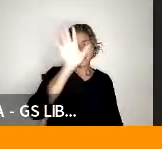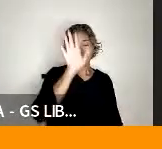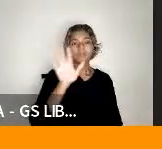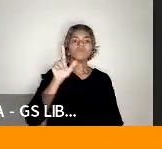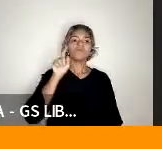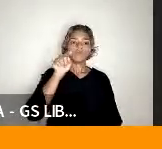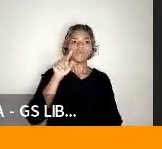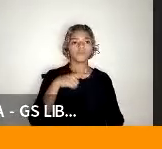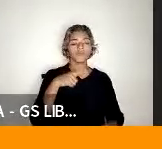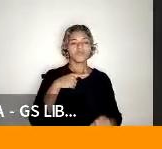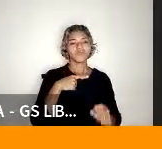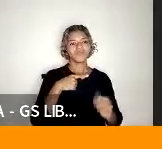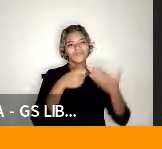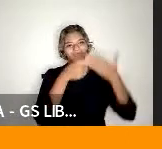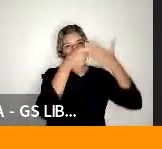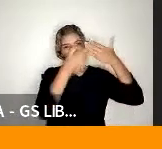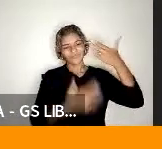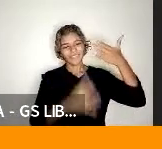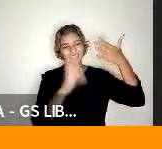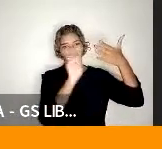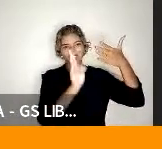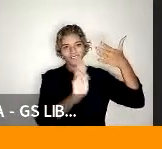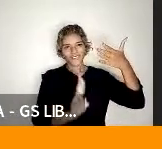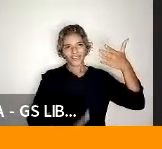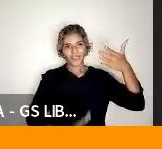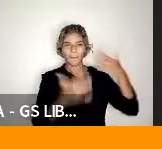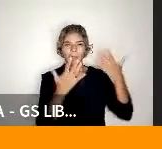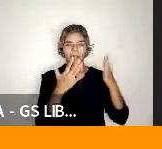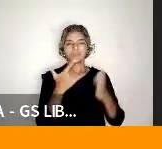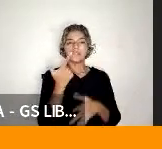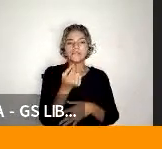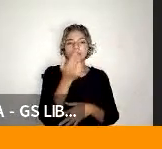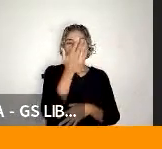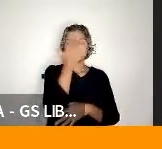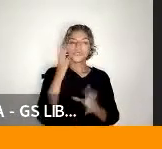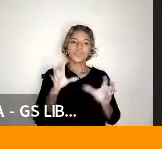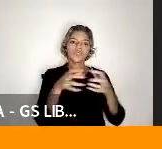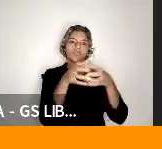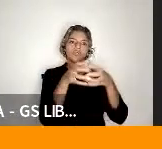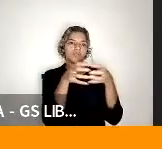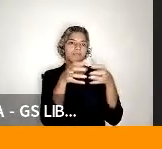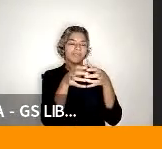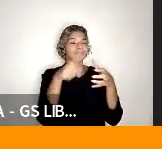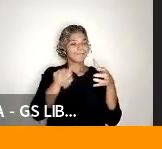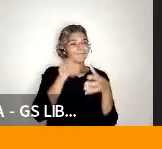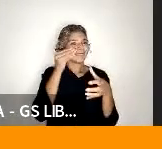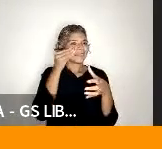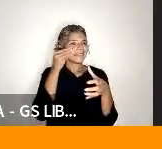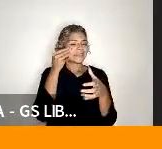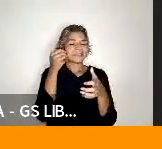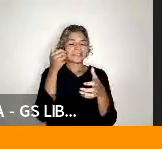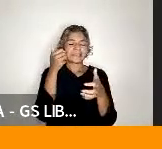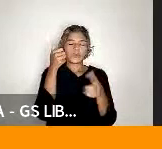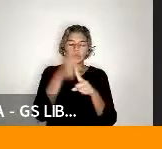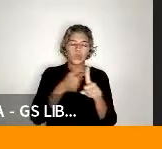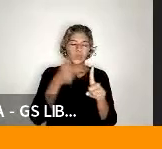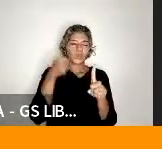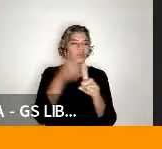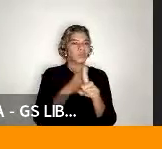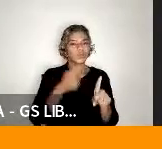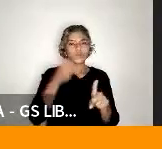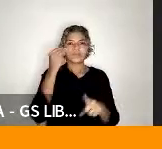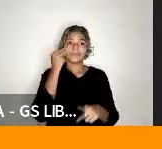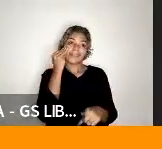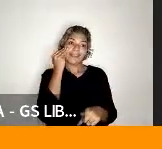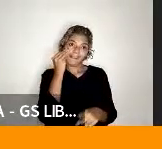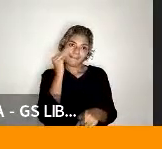que eu listei aqui, né, que somos 20 ao todo nesse momento, tenta de alguma forma tentam, né, na verdade, de